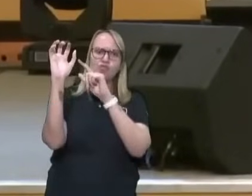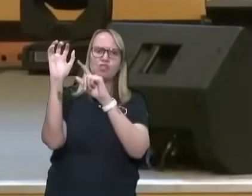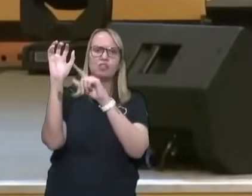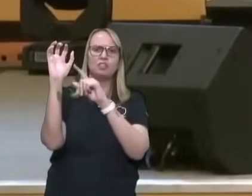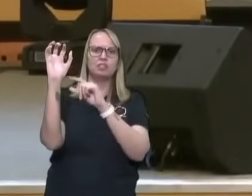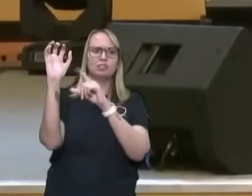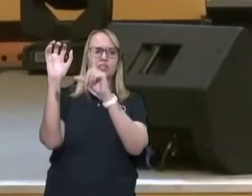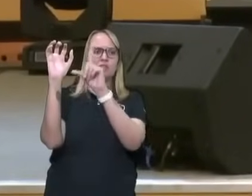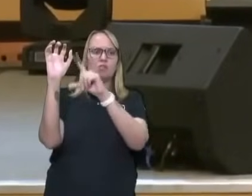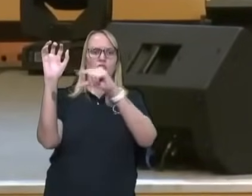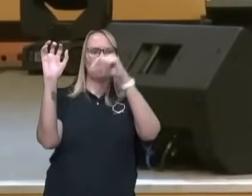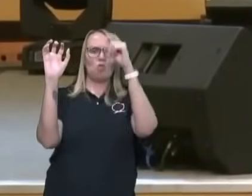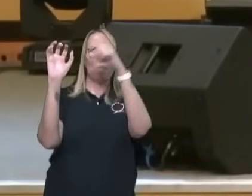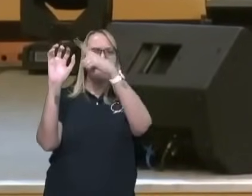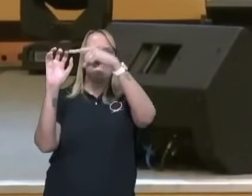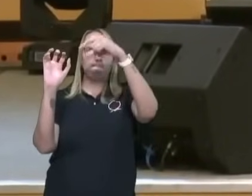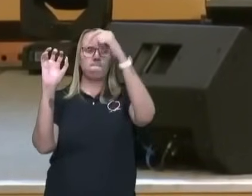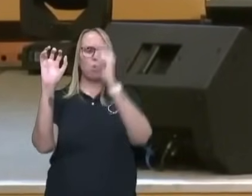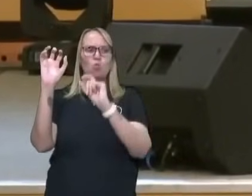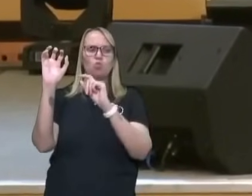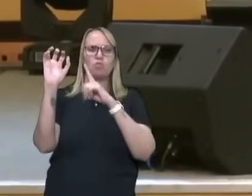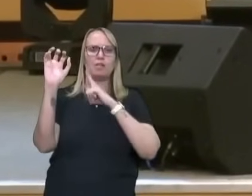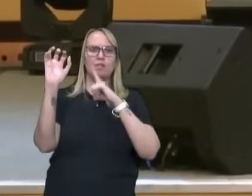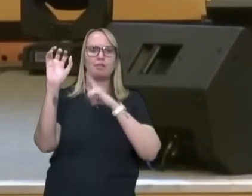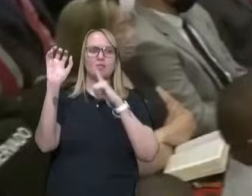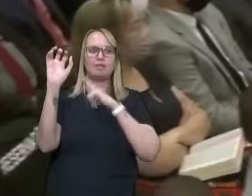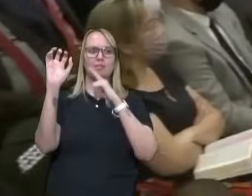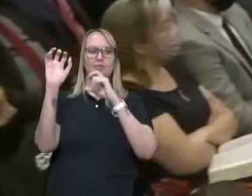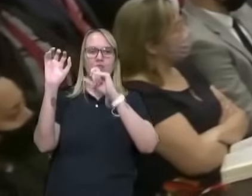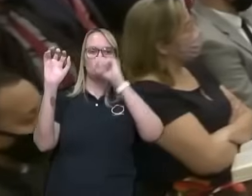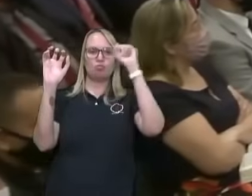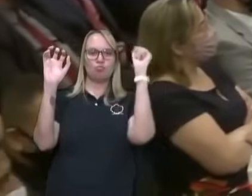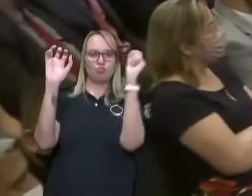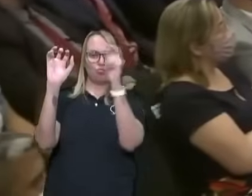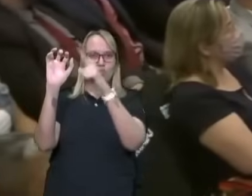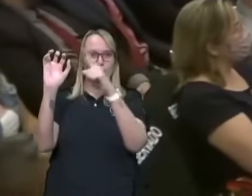fenômeno físico-químico chamado fotossíntese.